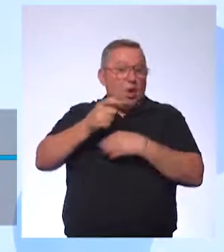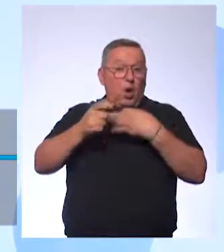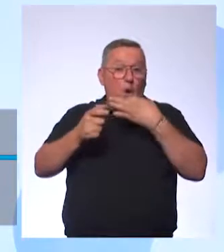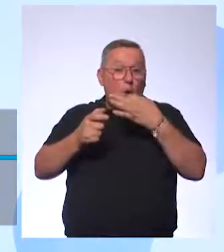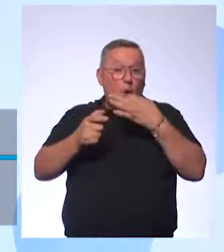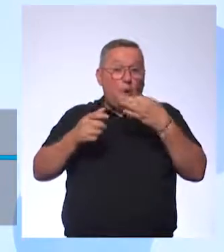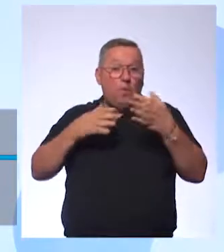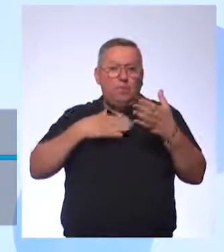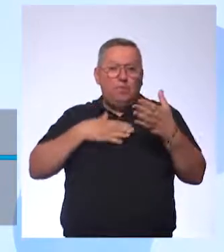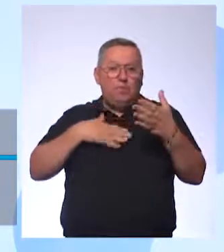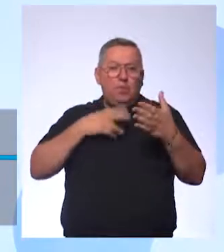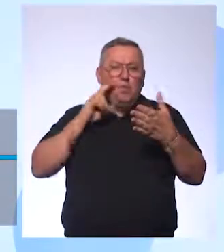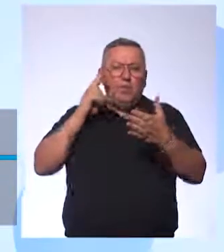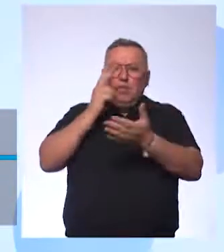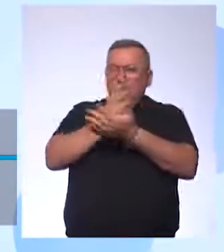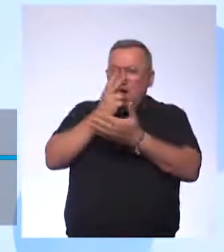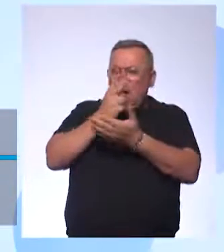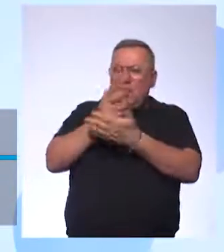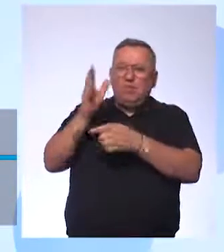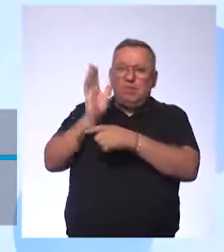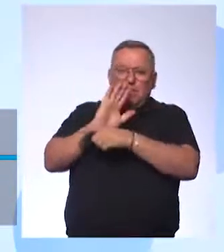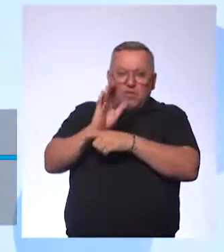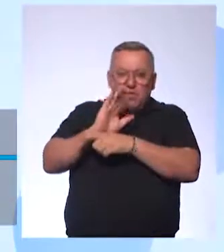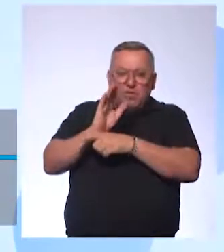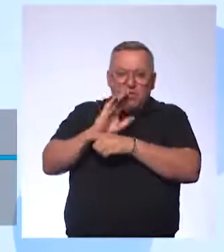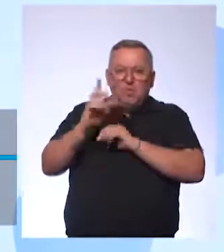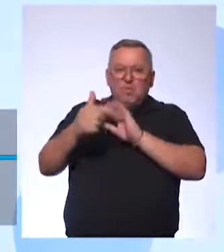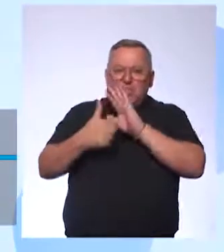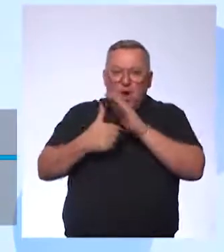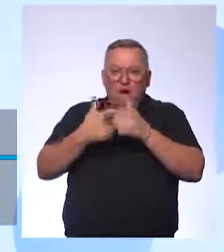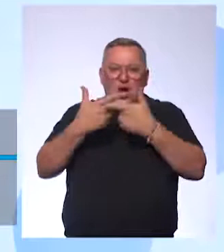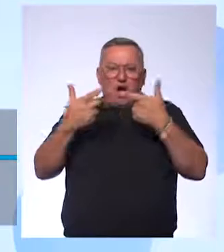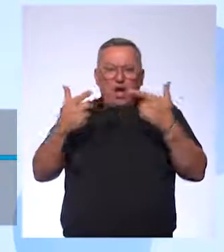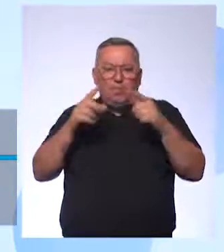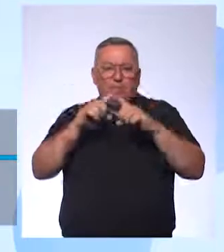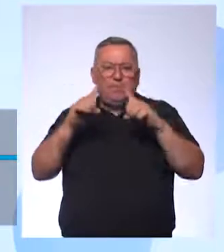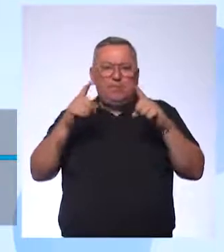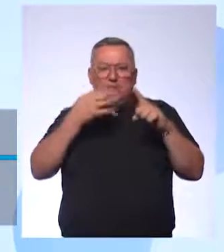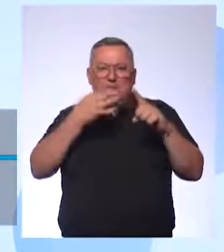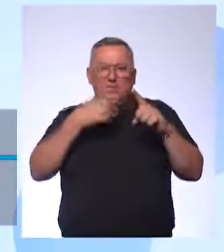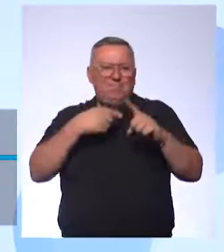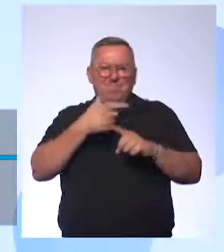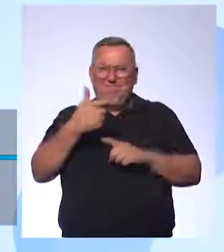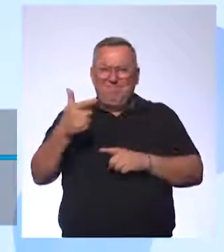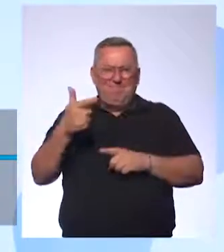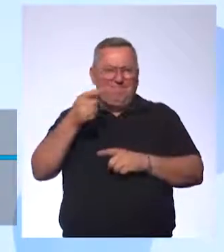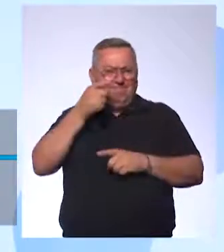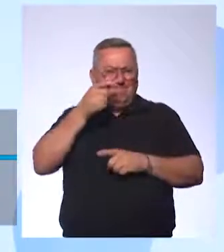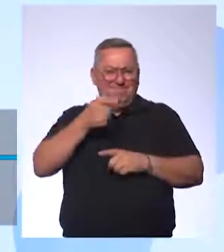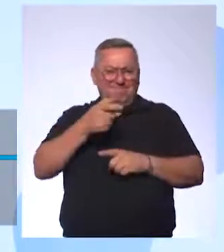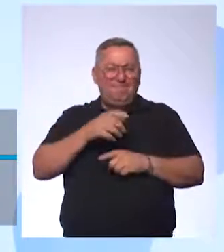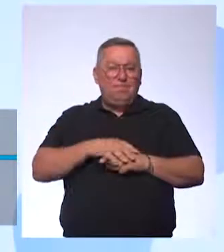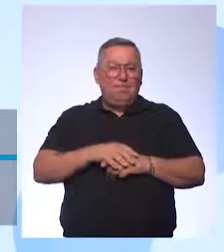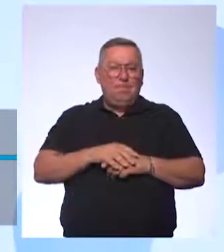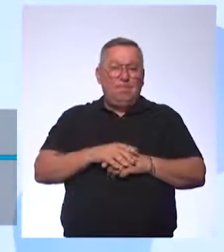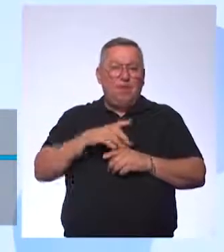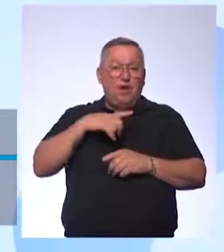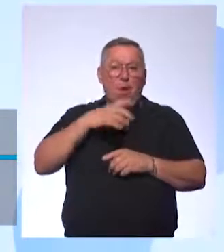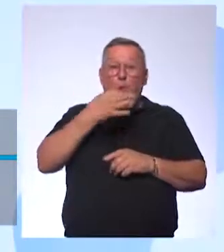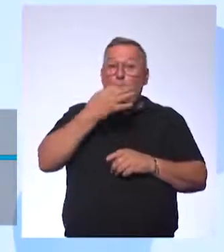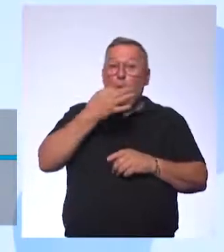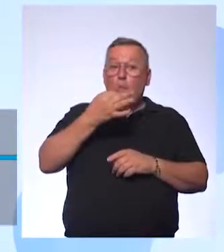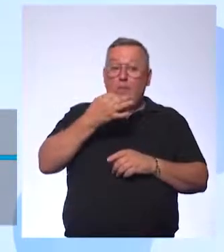minha. Eu posso assistir o mesmo filme, apresentar relatos verídicos, isso ser um fato, mas eu achar que ele não é interessante. Então, acaba